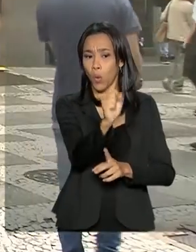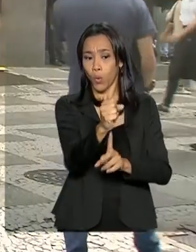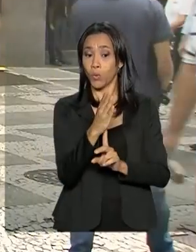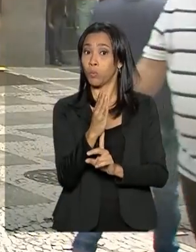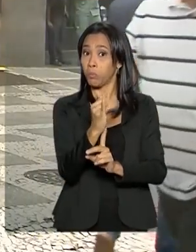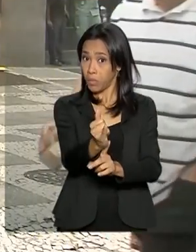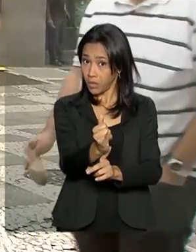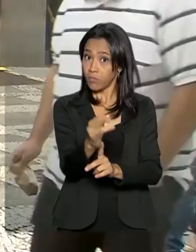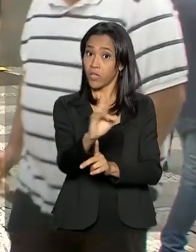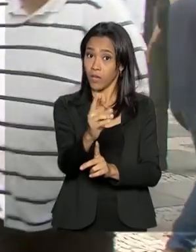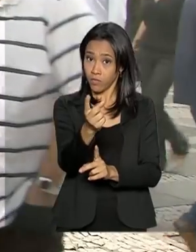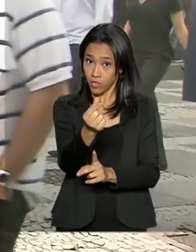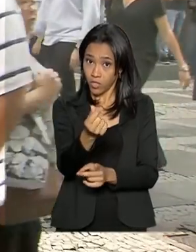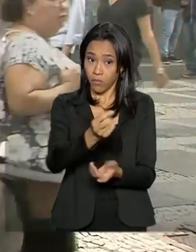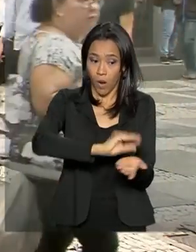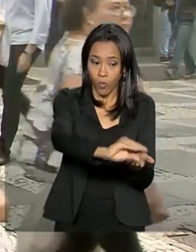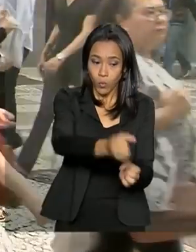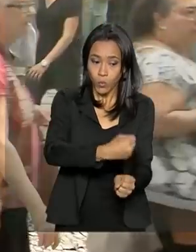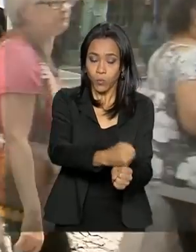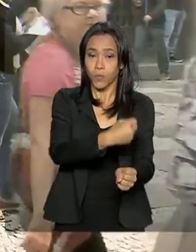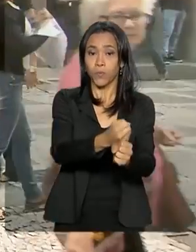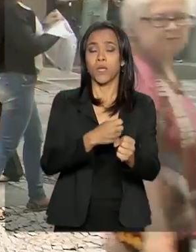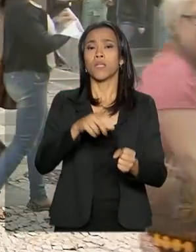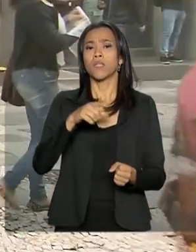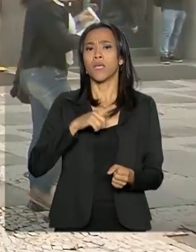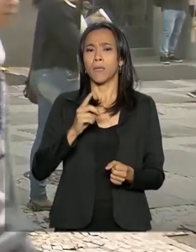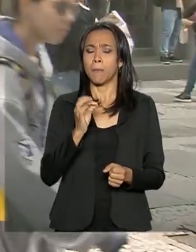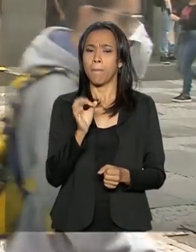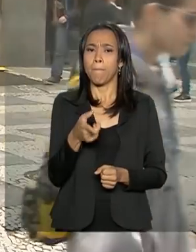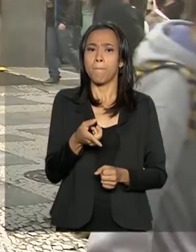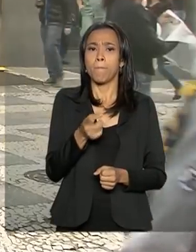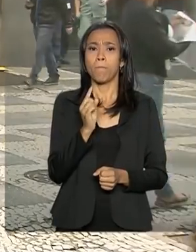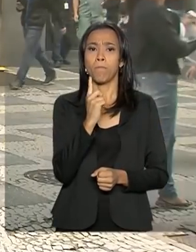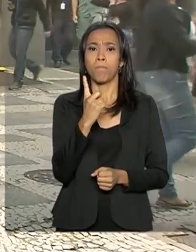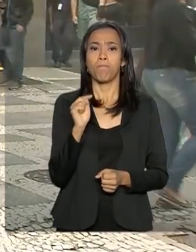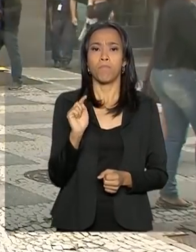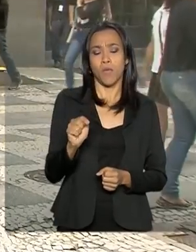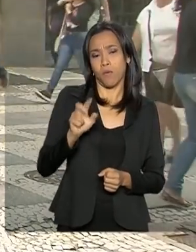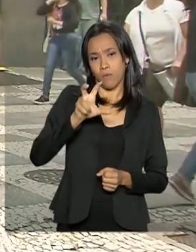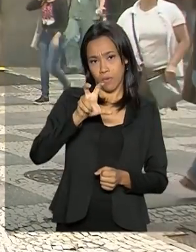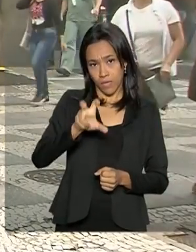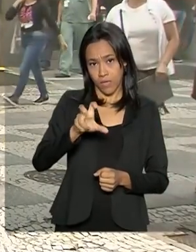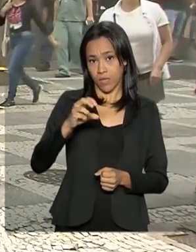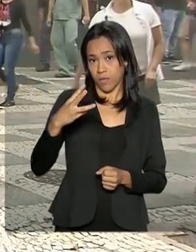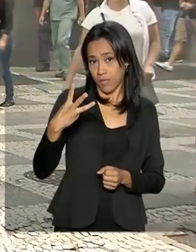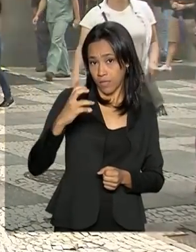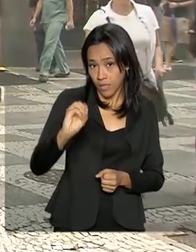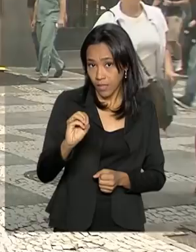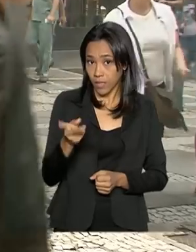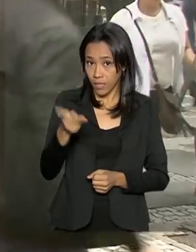de reais. A Ferrovia Norte-Sul tem cerca de 1.530 quilômetros e vai